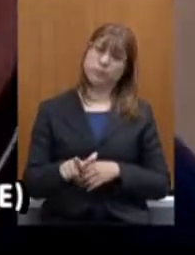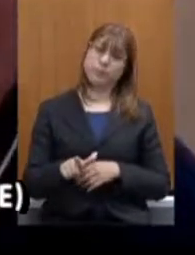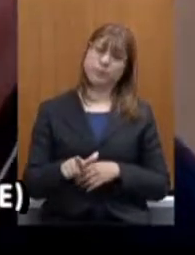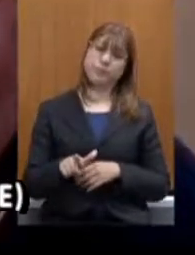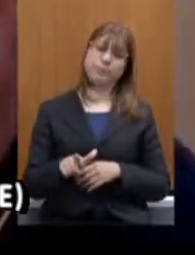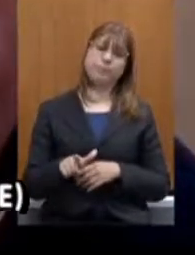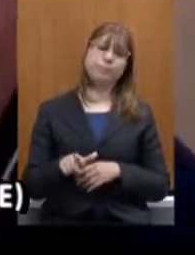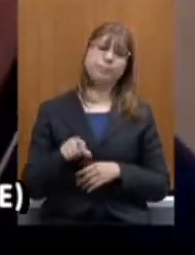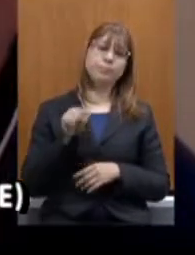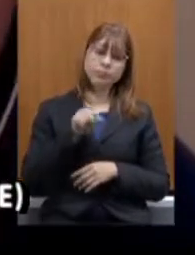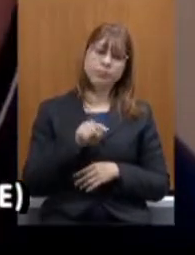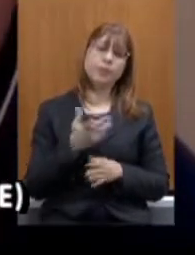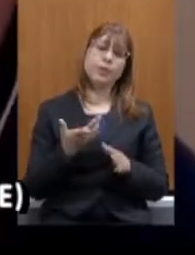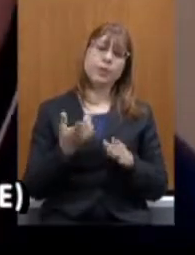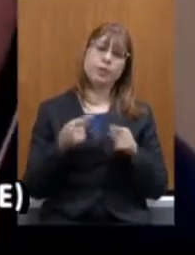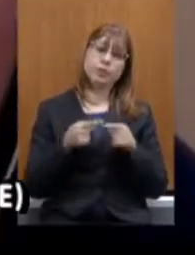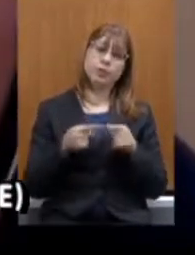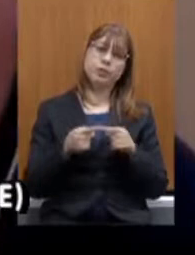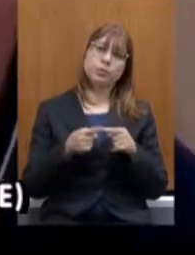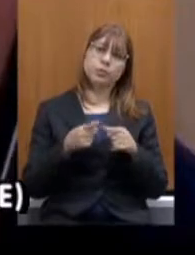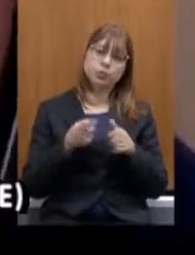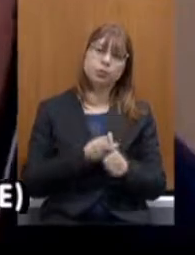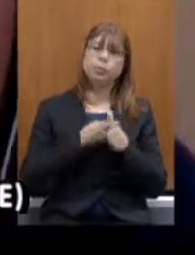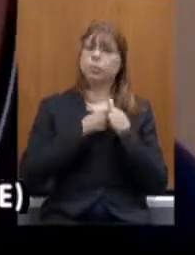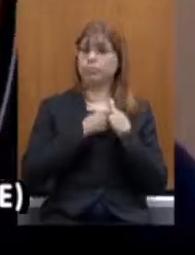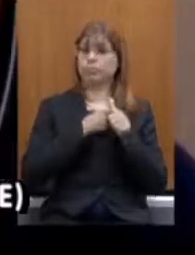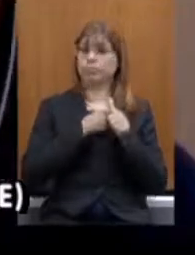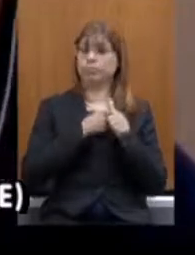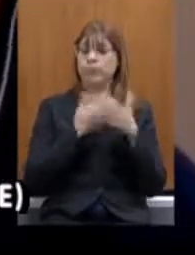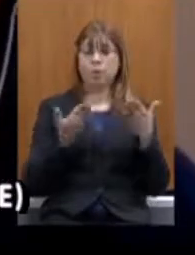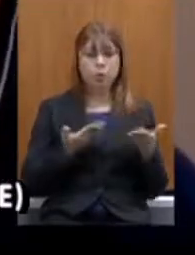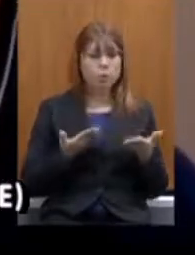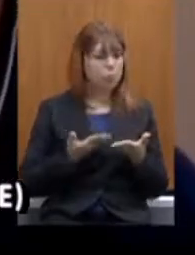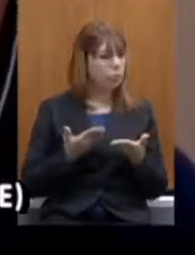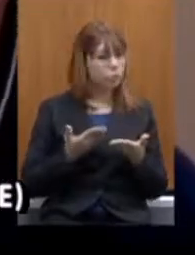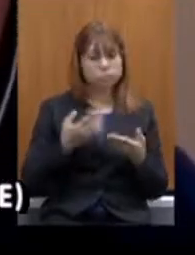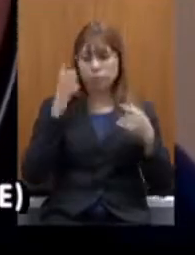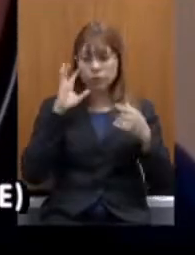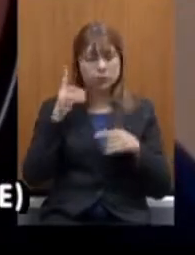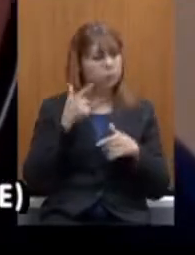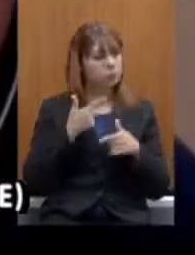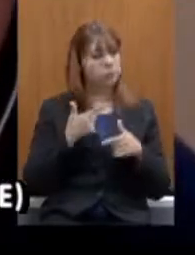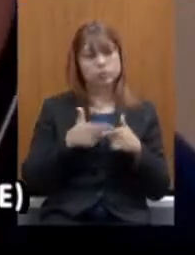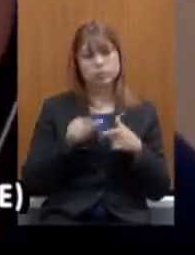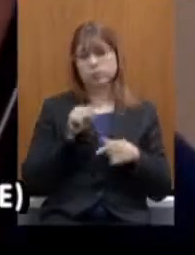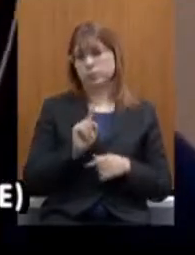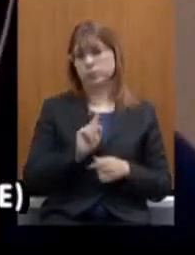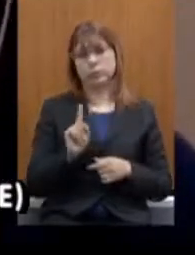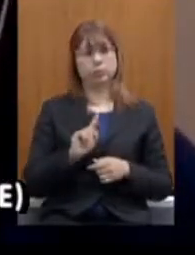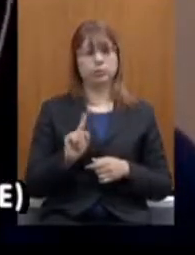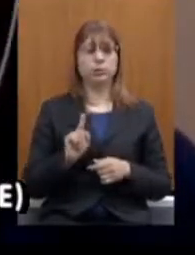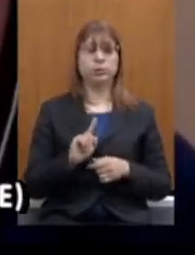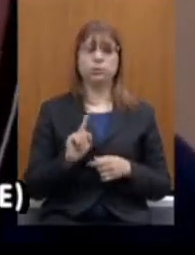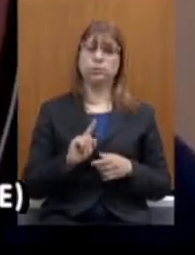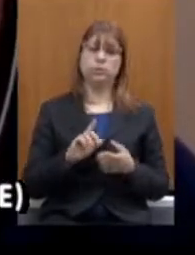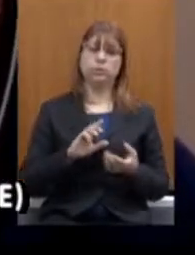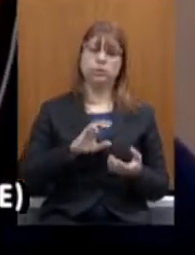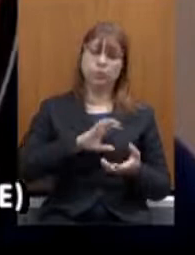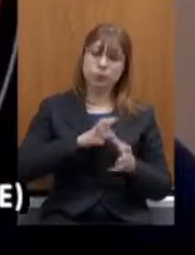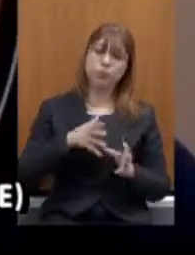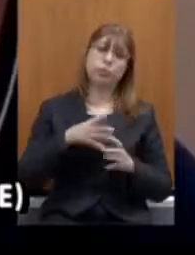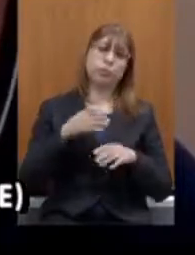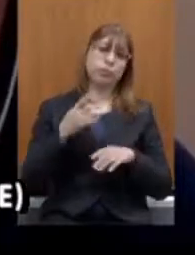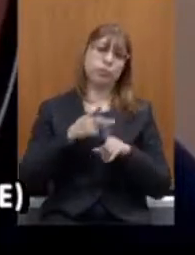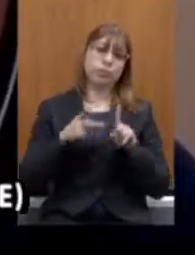essa matéria seja a tributação efetivamente na casa para que tenhamos né posso com